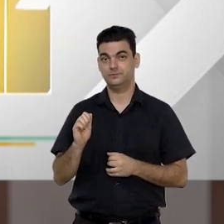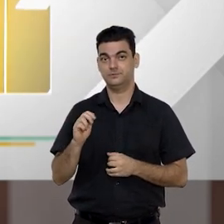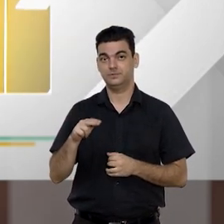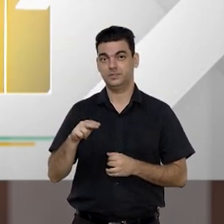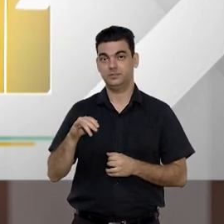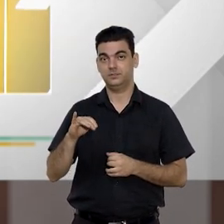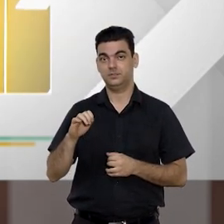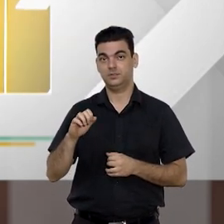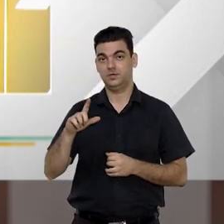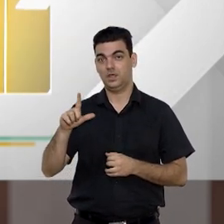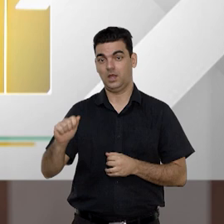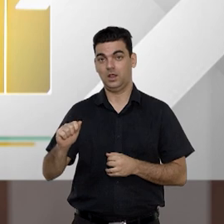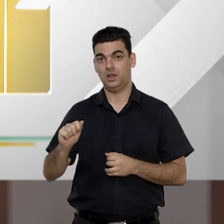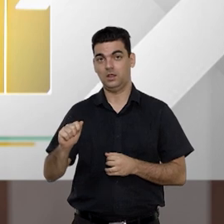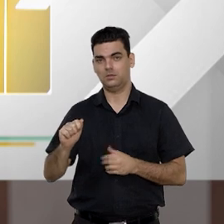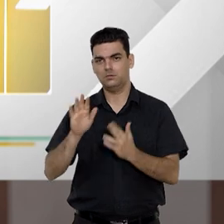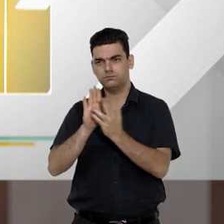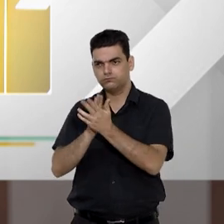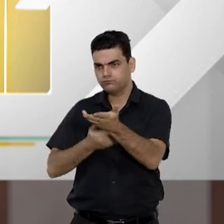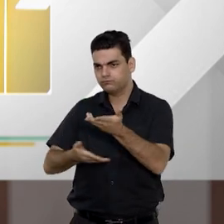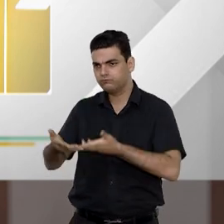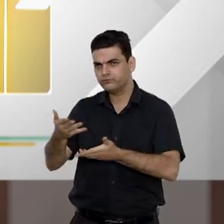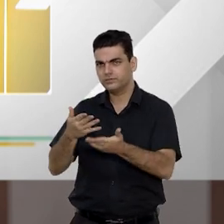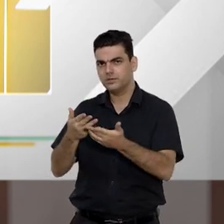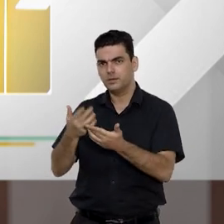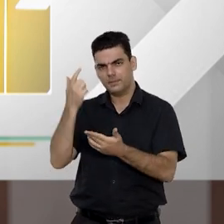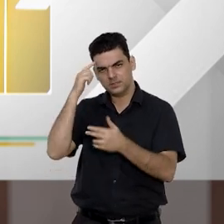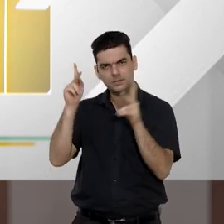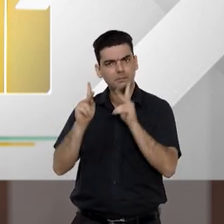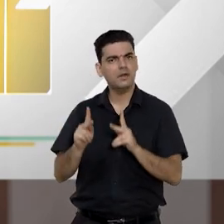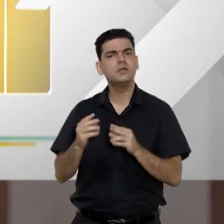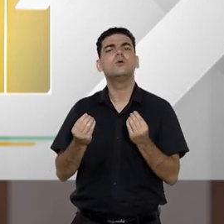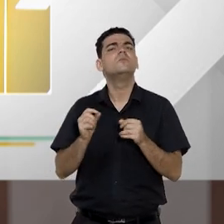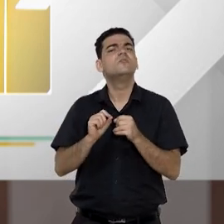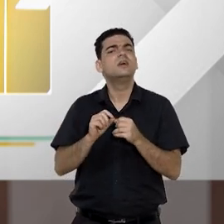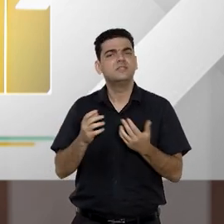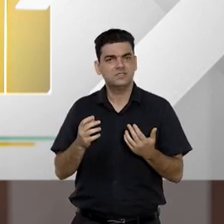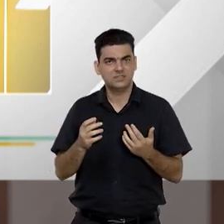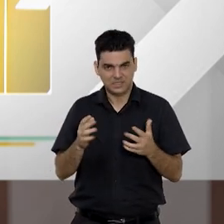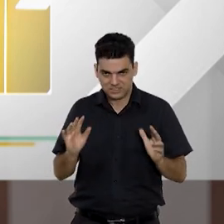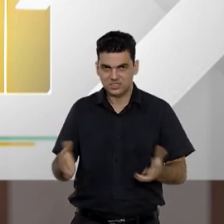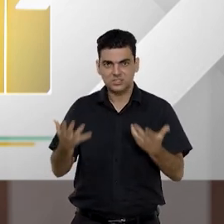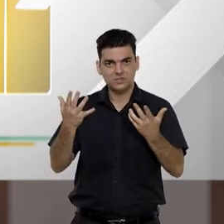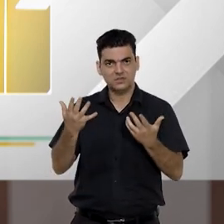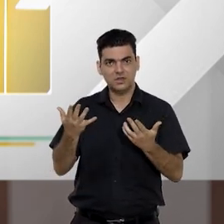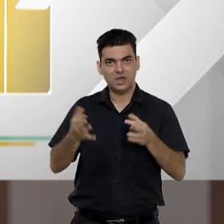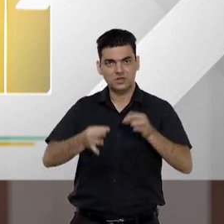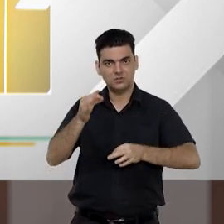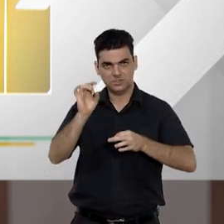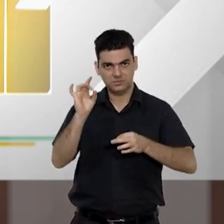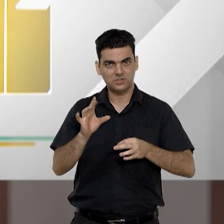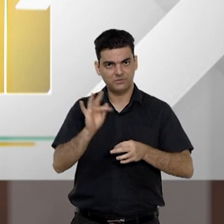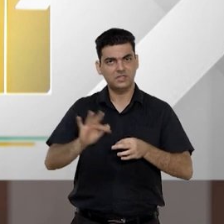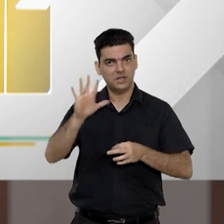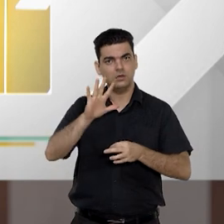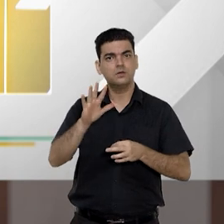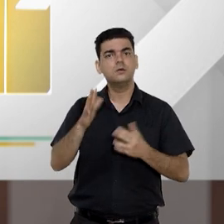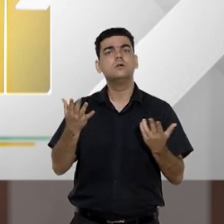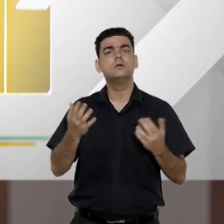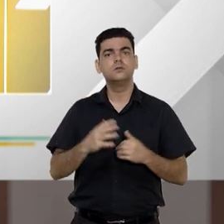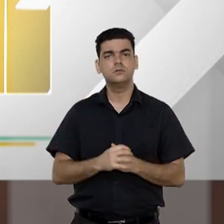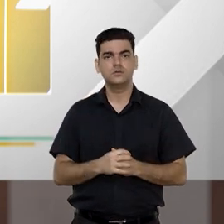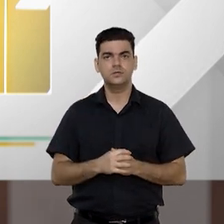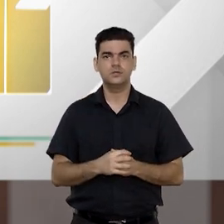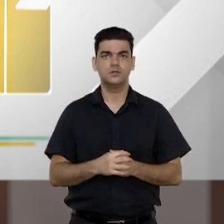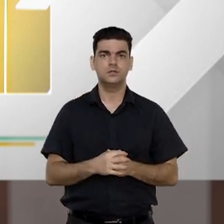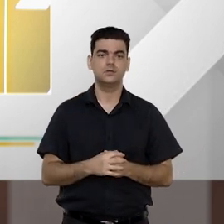Doutora Daniela, a conciliação, ela é uma técnica de mediação de conflitos também aplicada e até incentivada no âmbito do Juizado